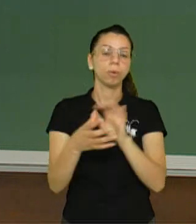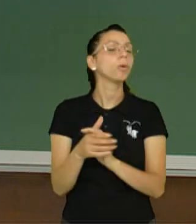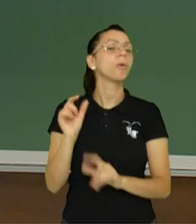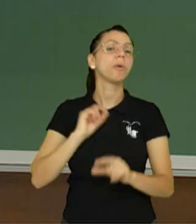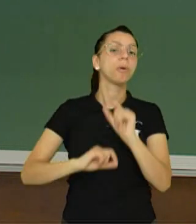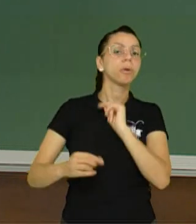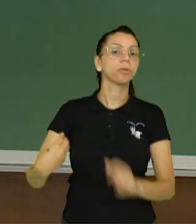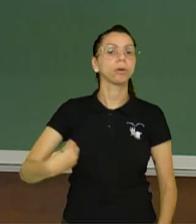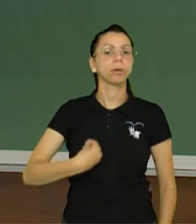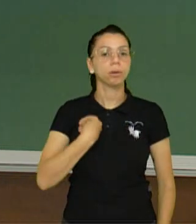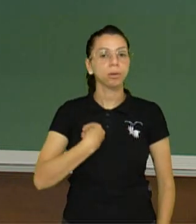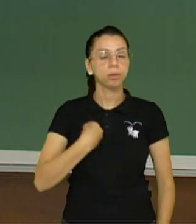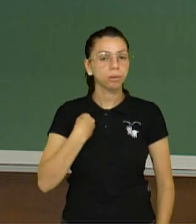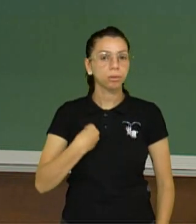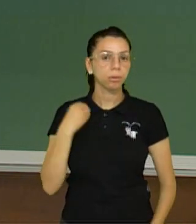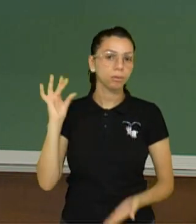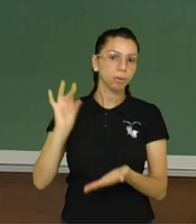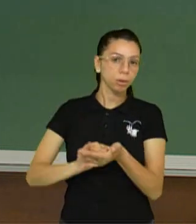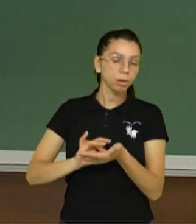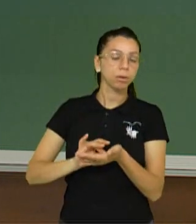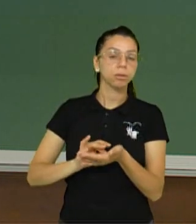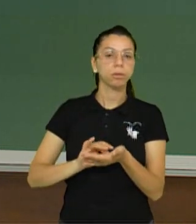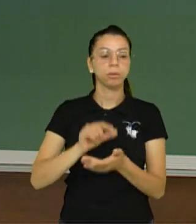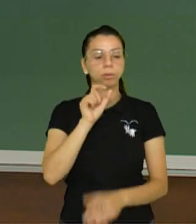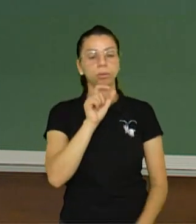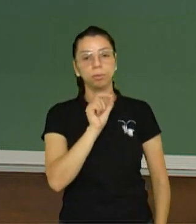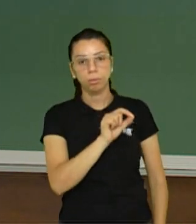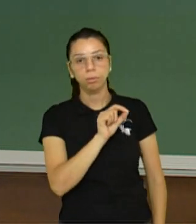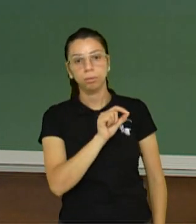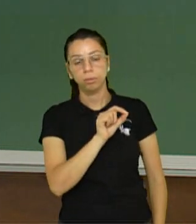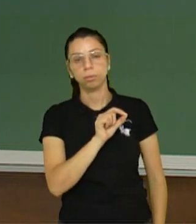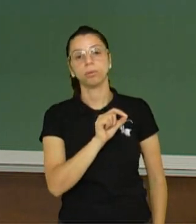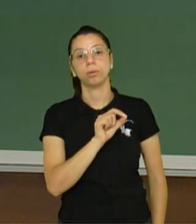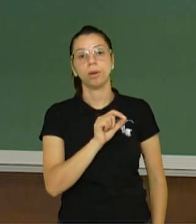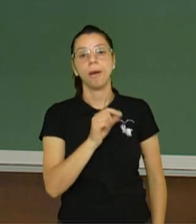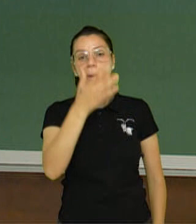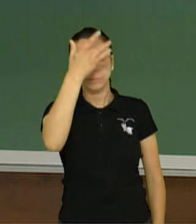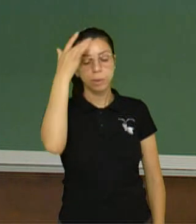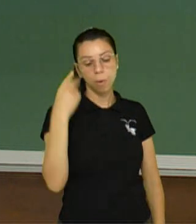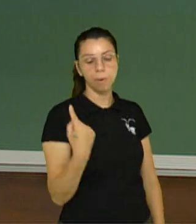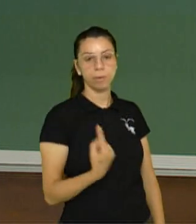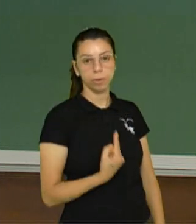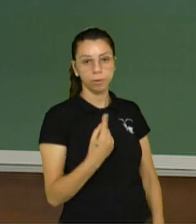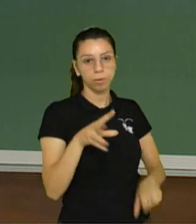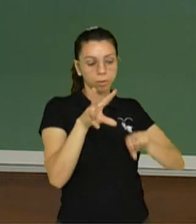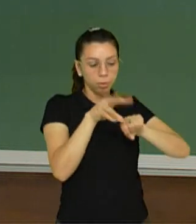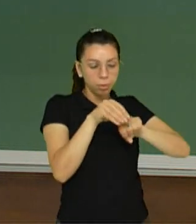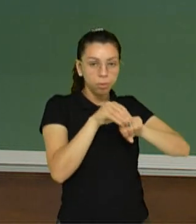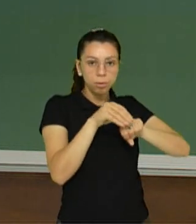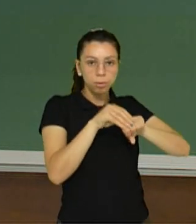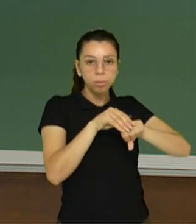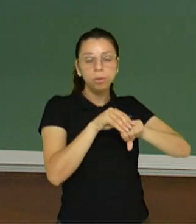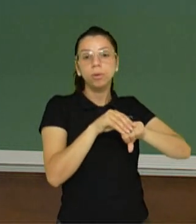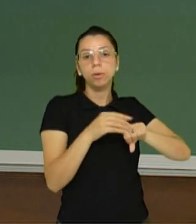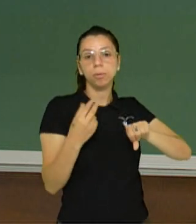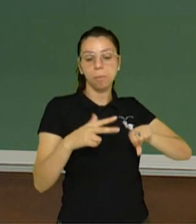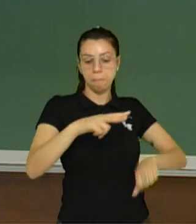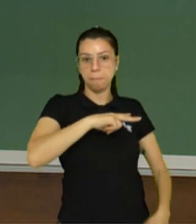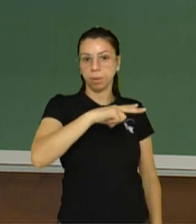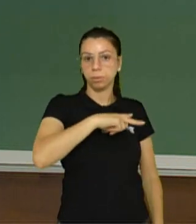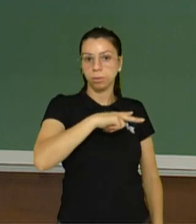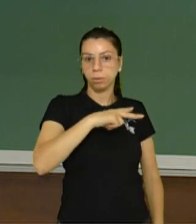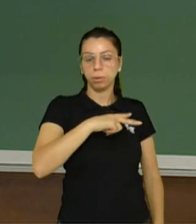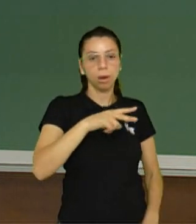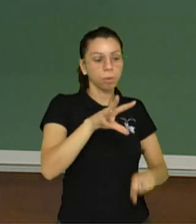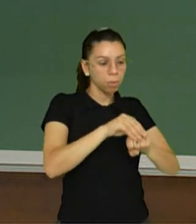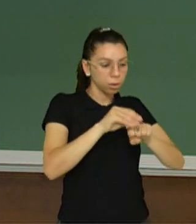que existe para o pensamento empirista? É o indivíduo. Né? Todo conhecimento parte do indivíduo, do particular.